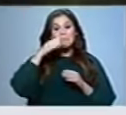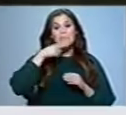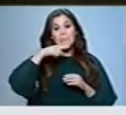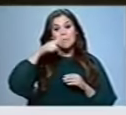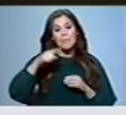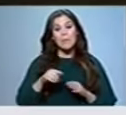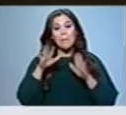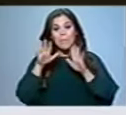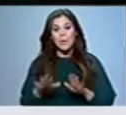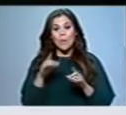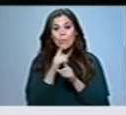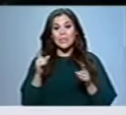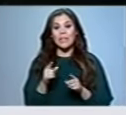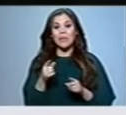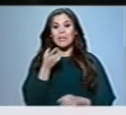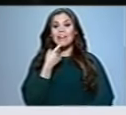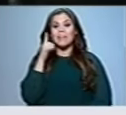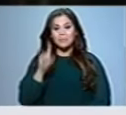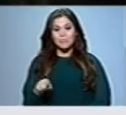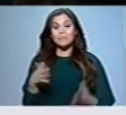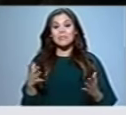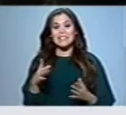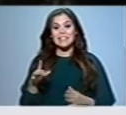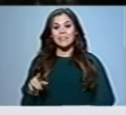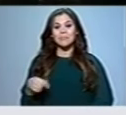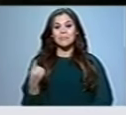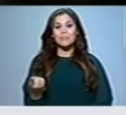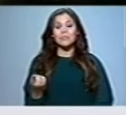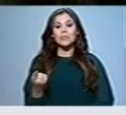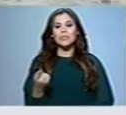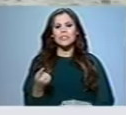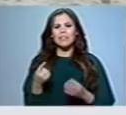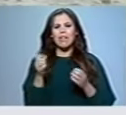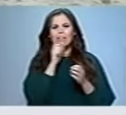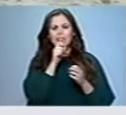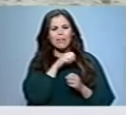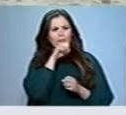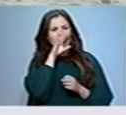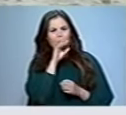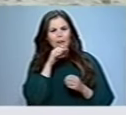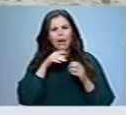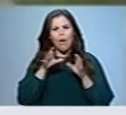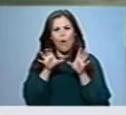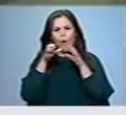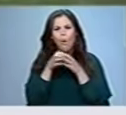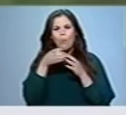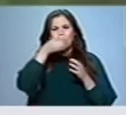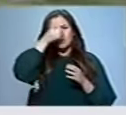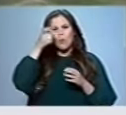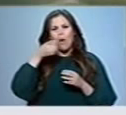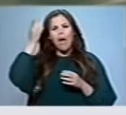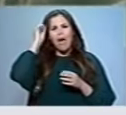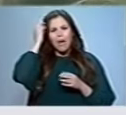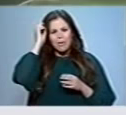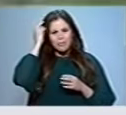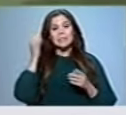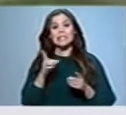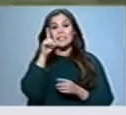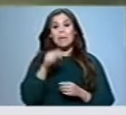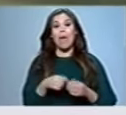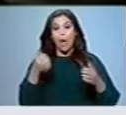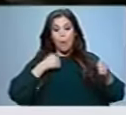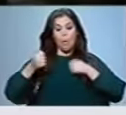com terroristas dezenas de vezes e detido umas horas. Fiz de xamã numa alucinante cerimónia com uma tribo na Floresta do Gabão. Estive a 5 metros de um gorila na